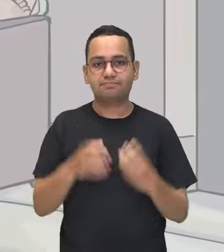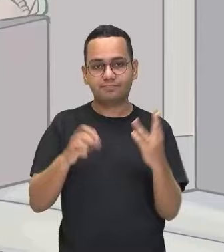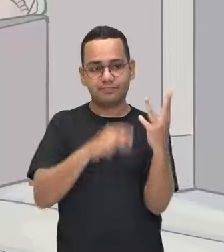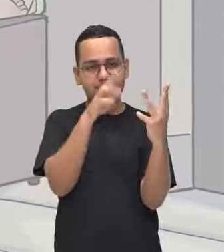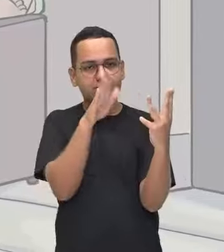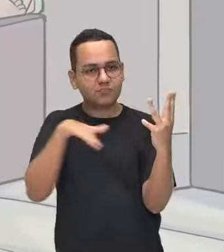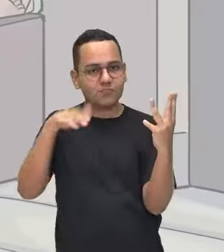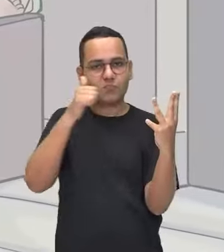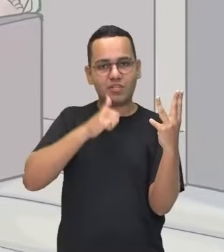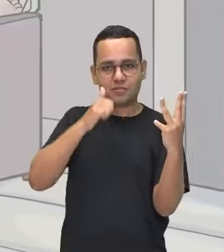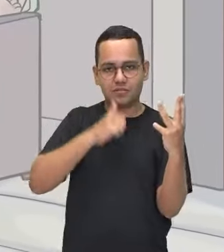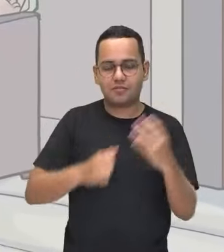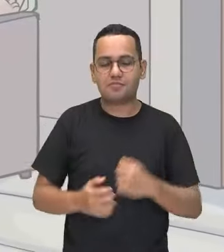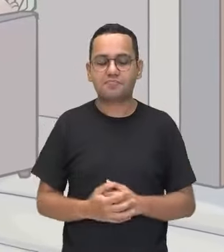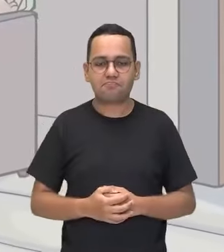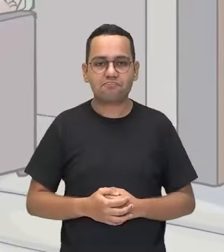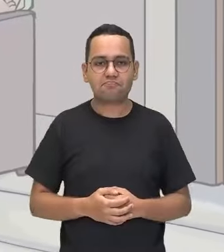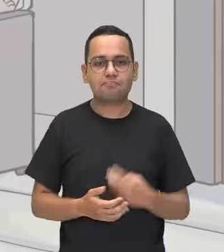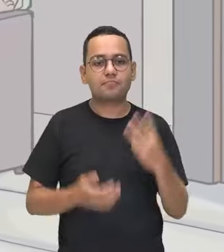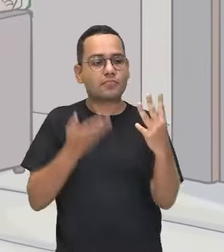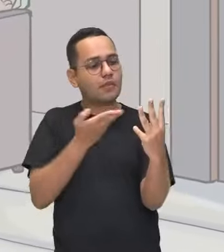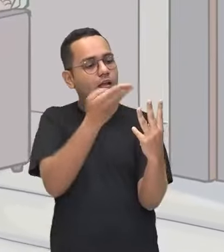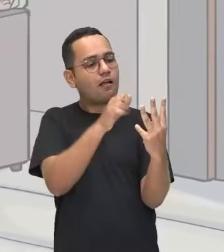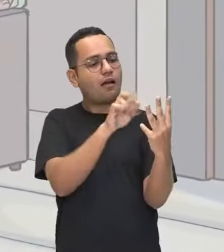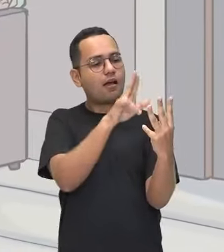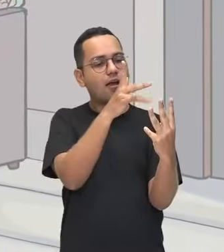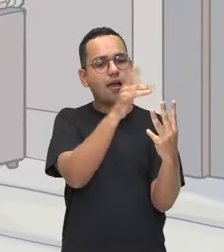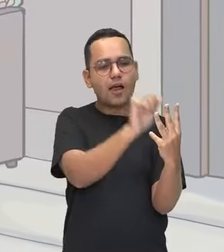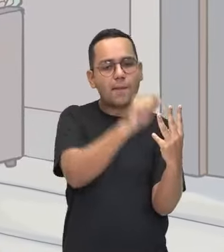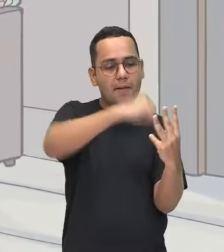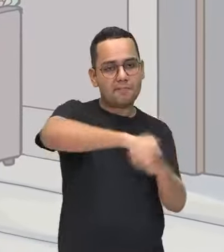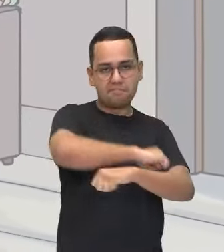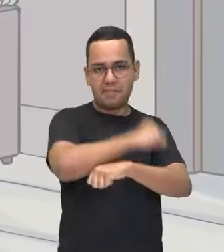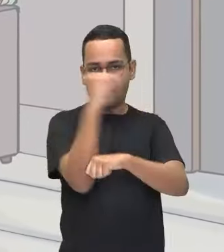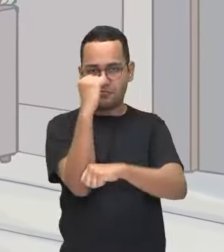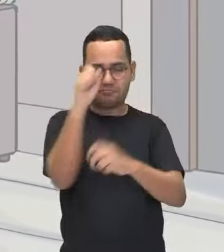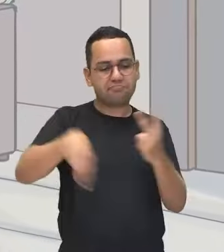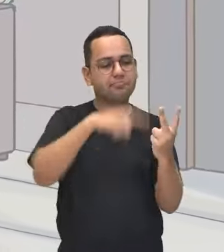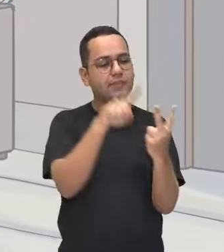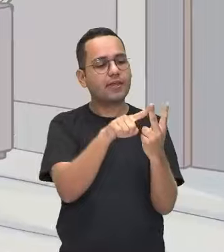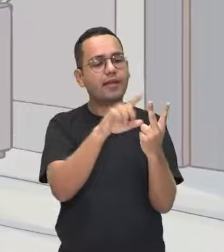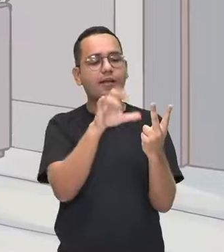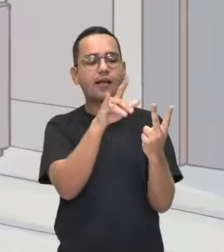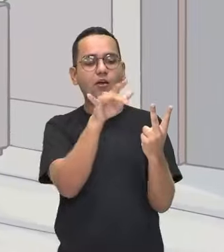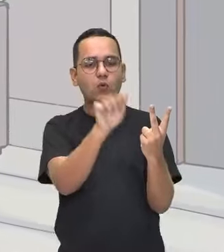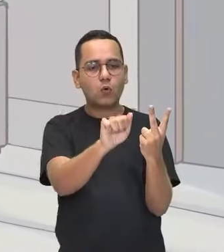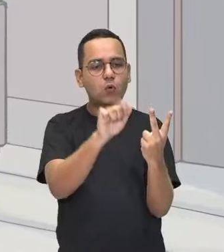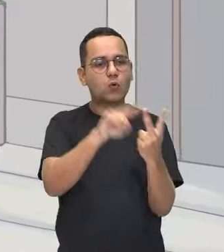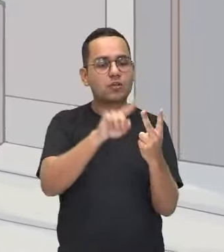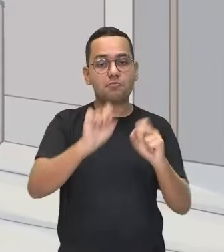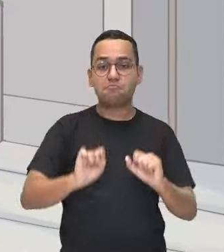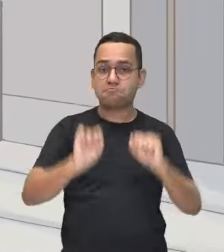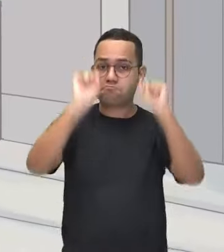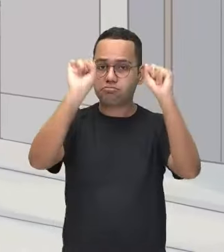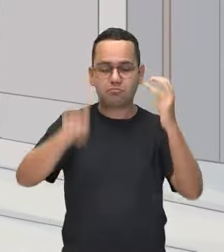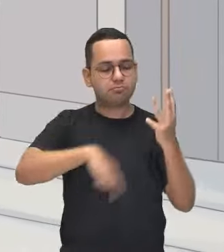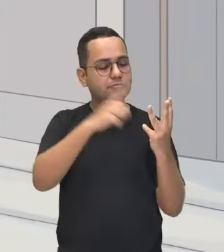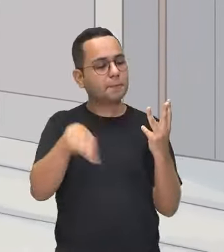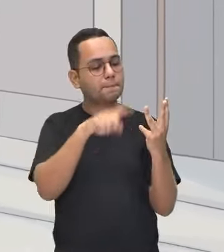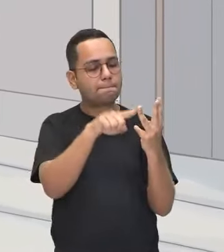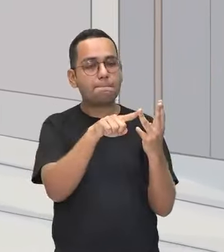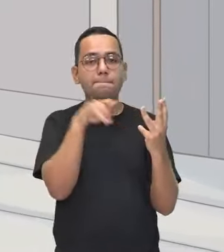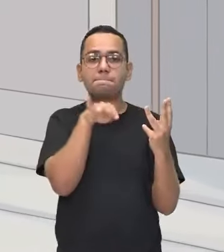meninas, Cecília Meirelles. Arabella abria a janela. Carolina erguia a cortina.